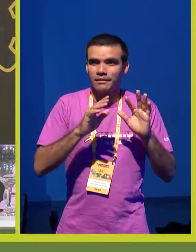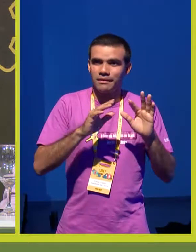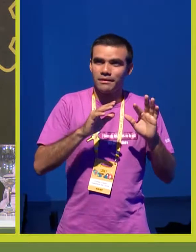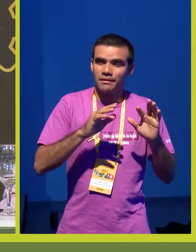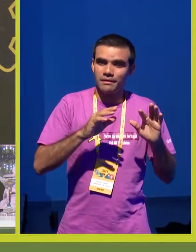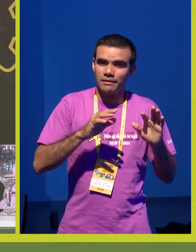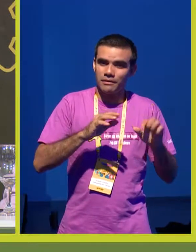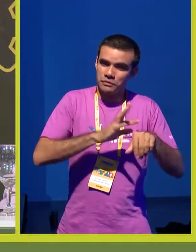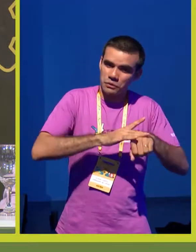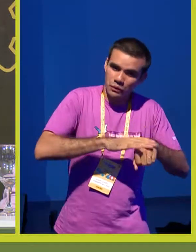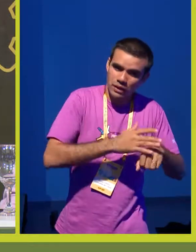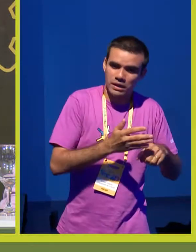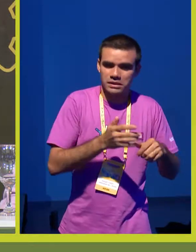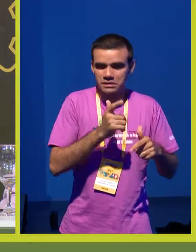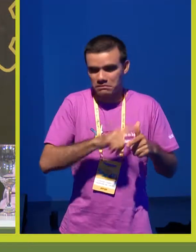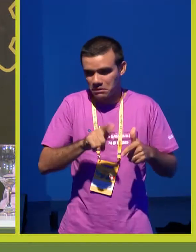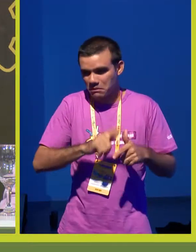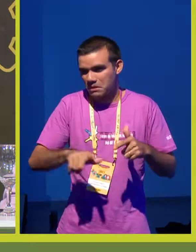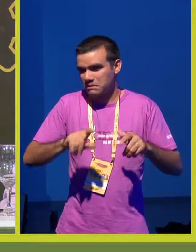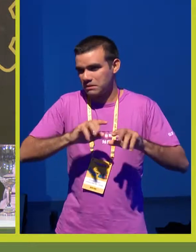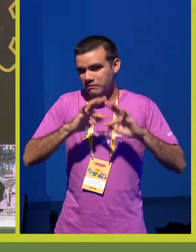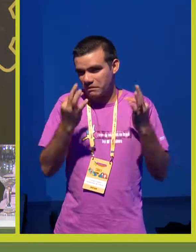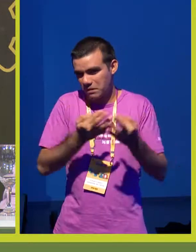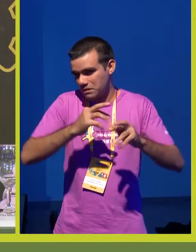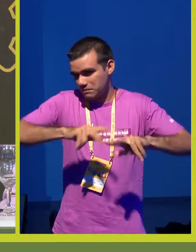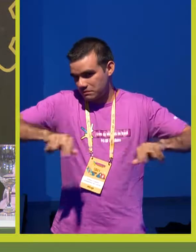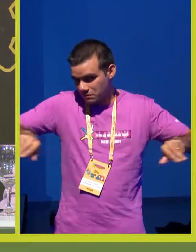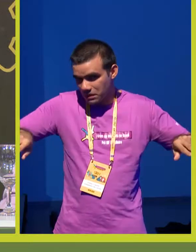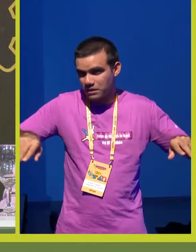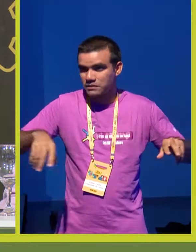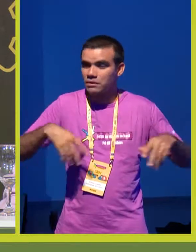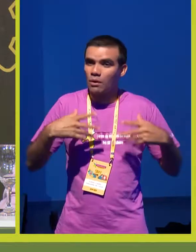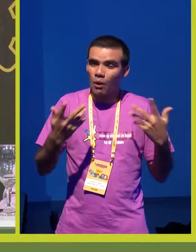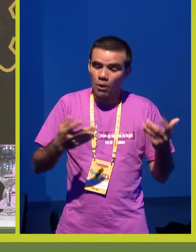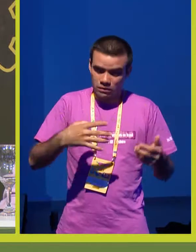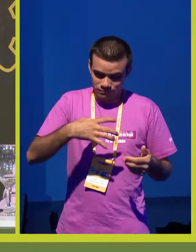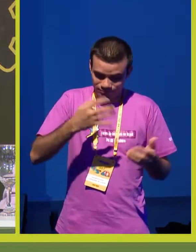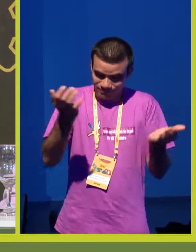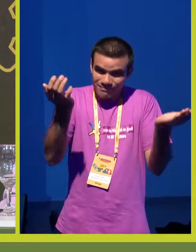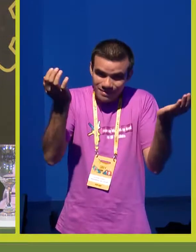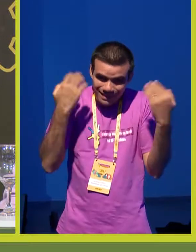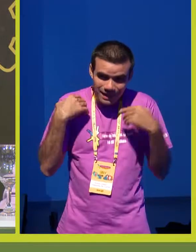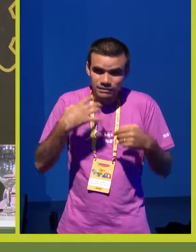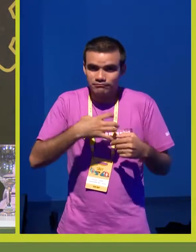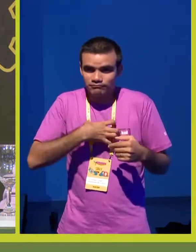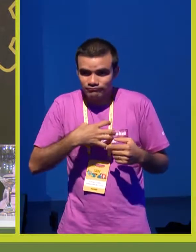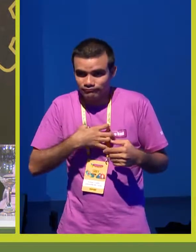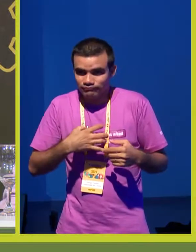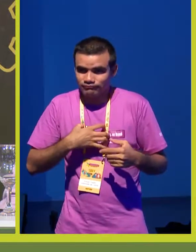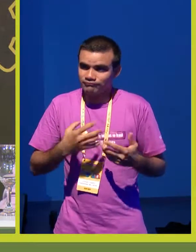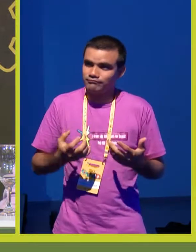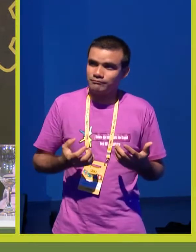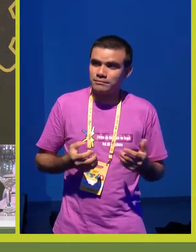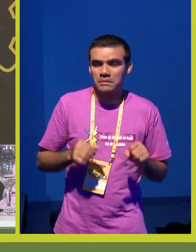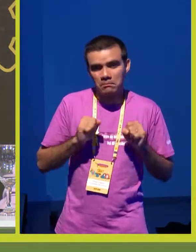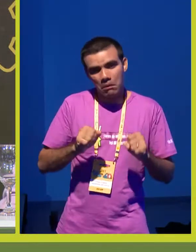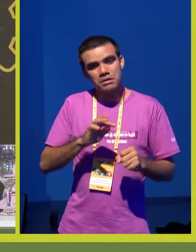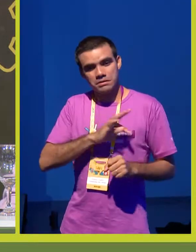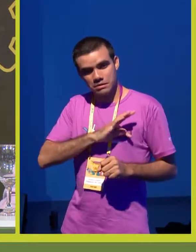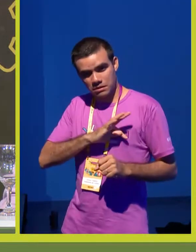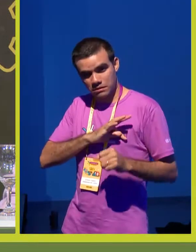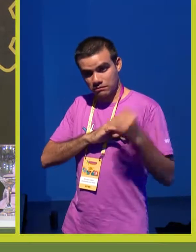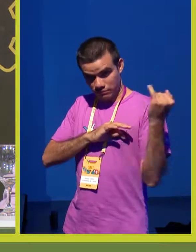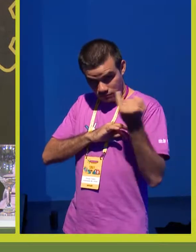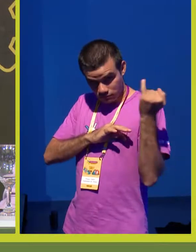sua propensão a doenças e, possivelmente, até as suas tendências comportamentais. Embora seja uma técnica importante,